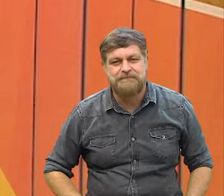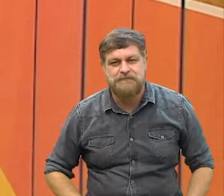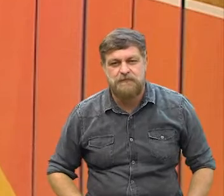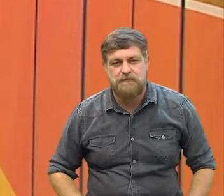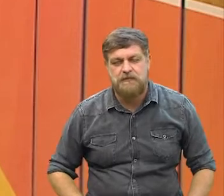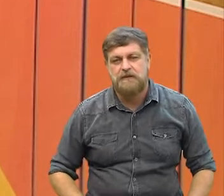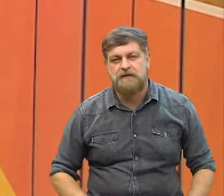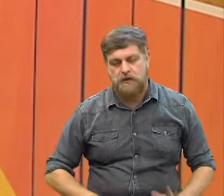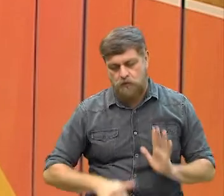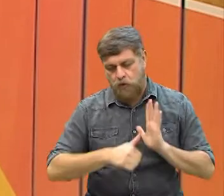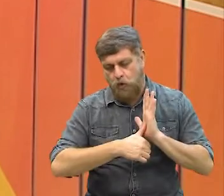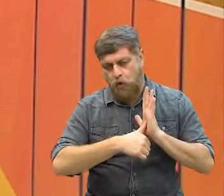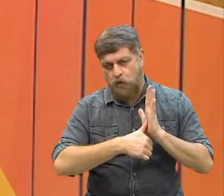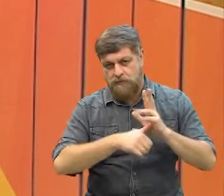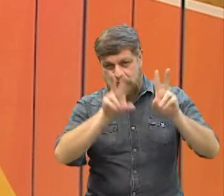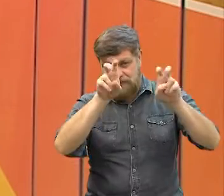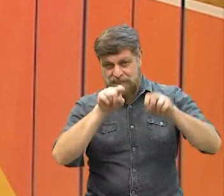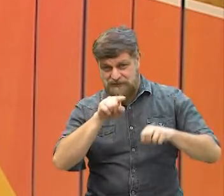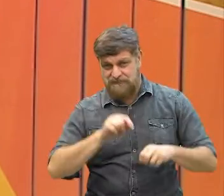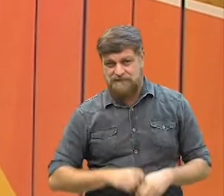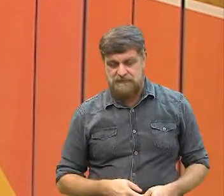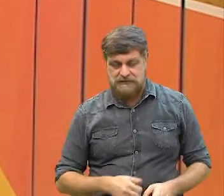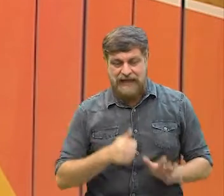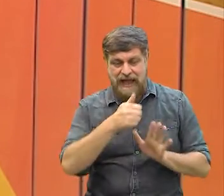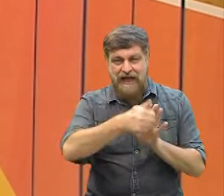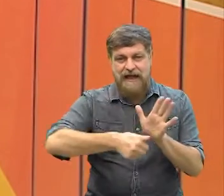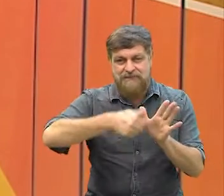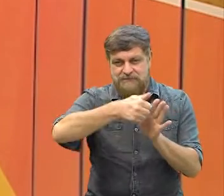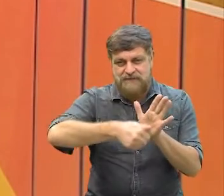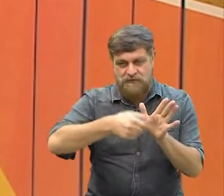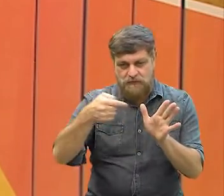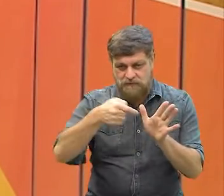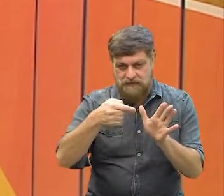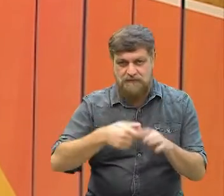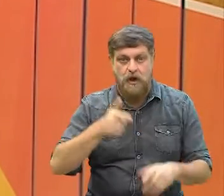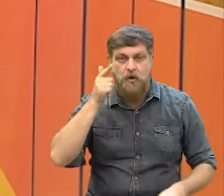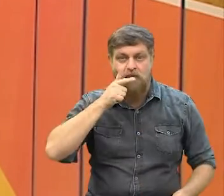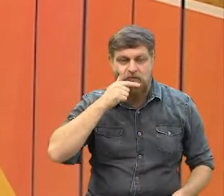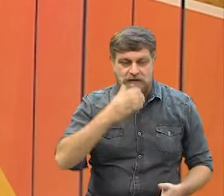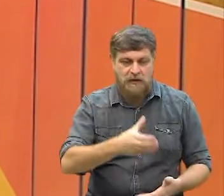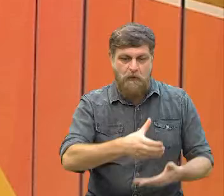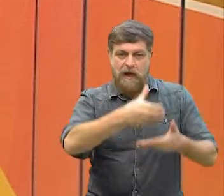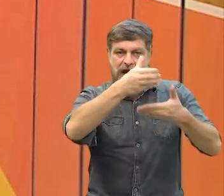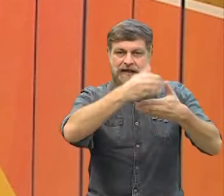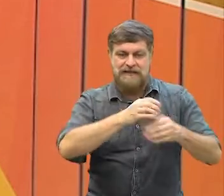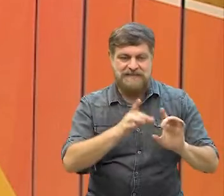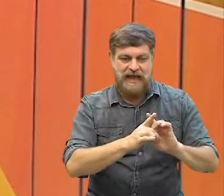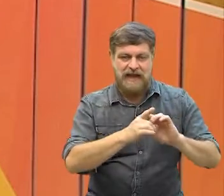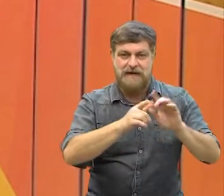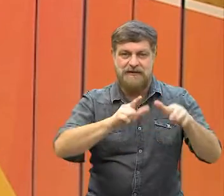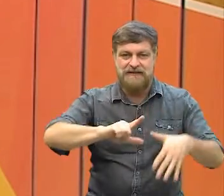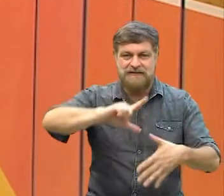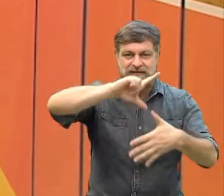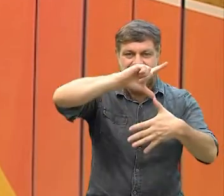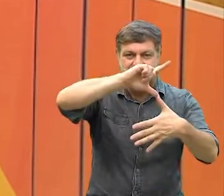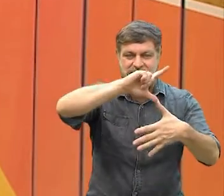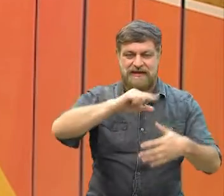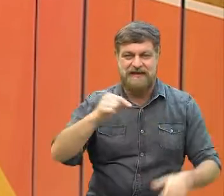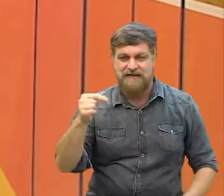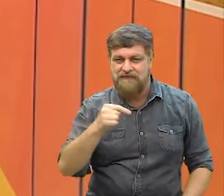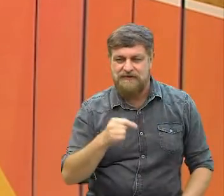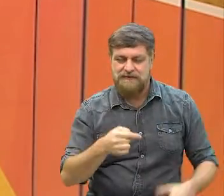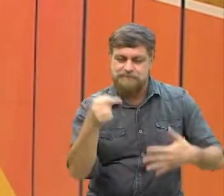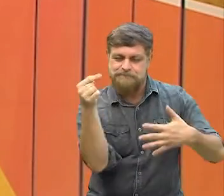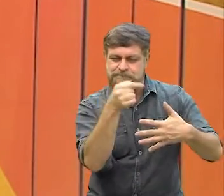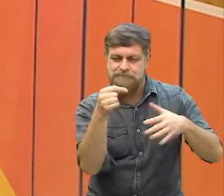falando por clube, você assumiu a Ferroviária, conquistou a Taça Libertadores da América. Quais são os requisitos